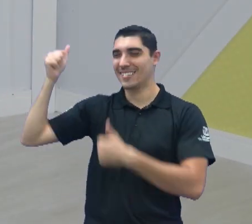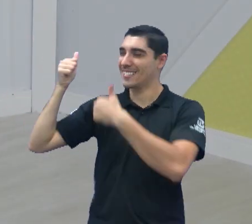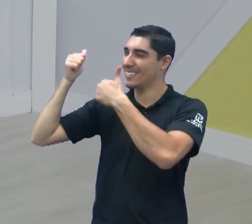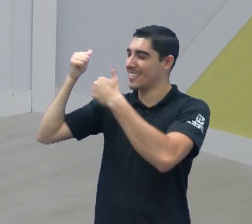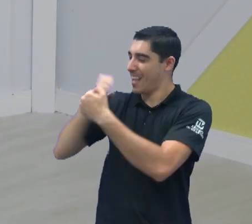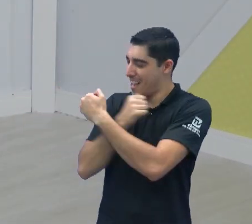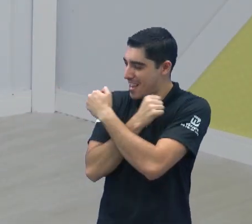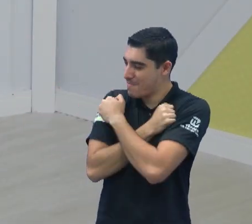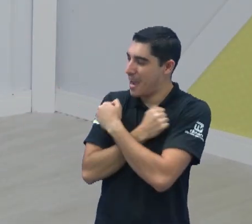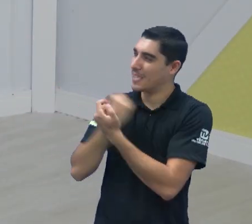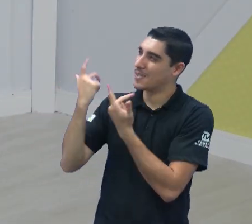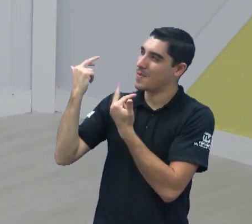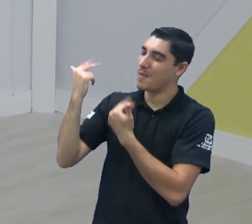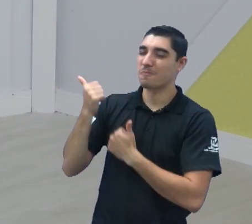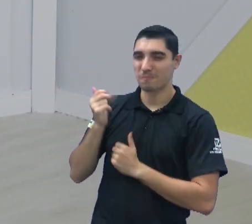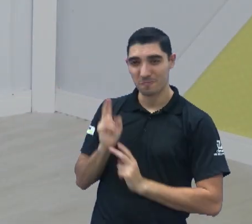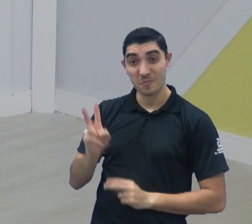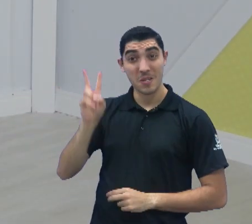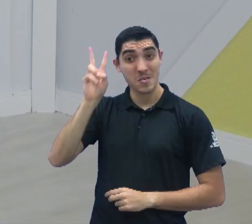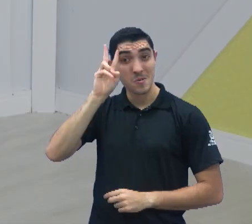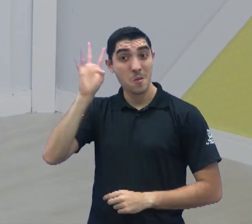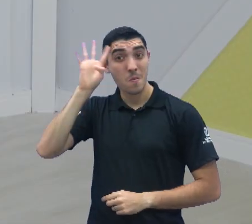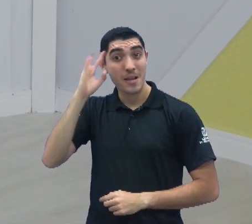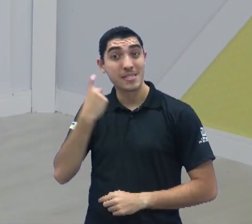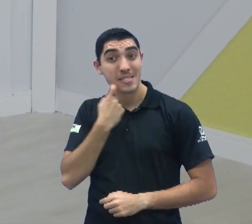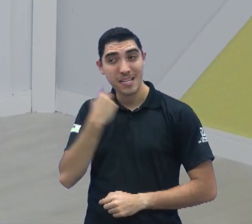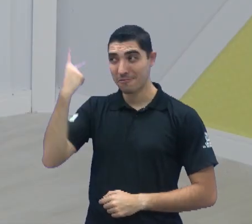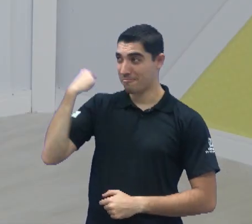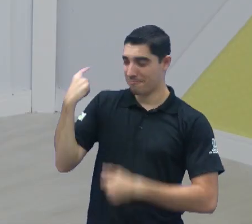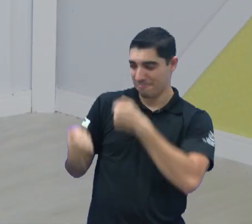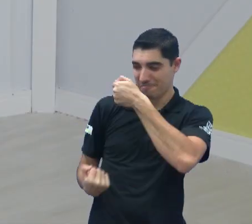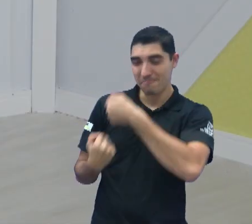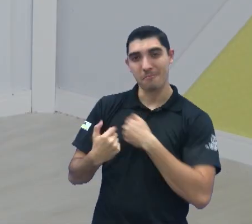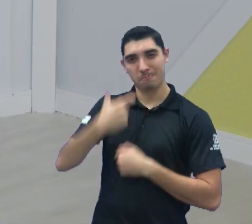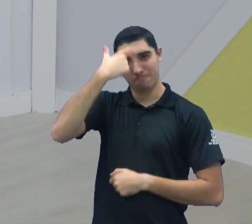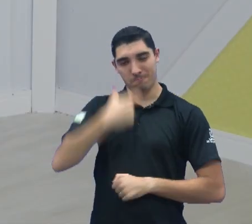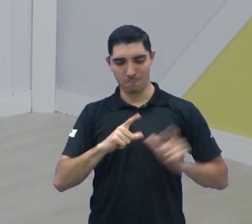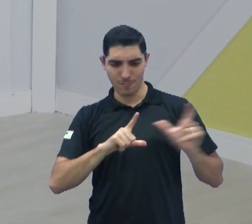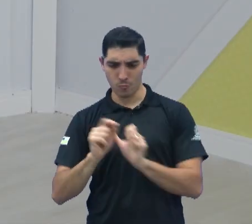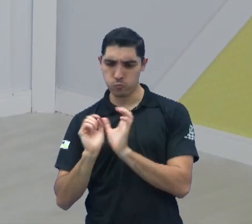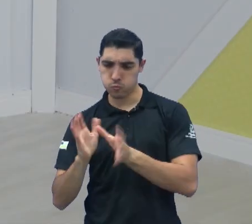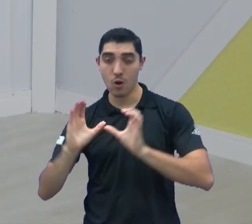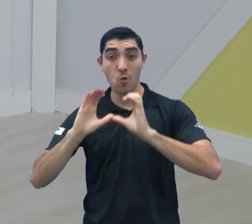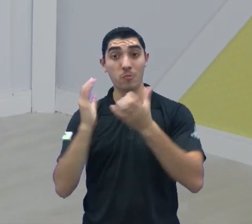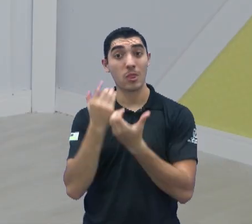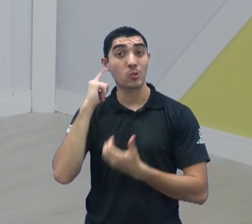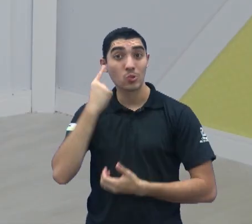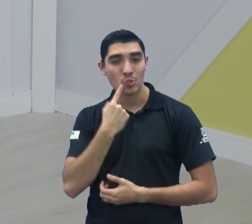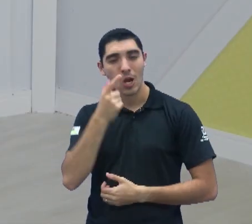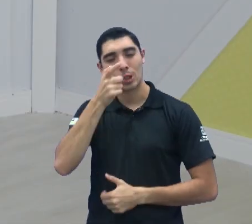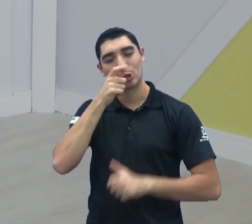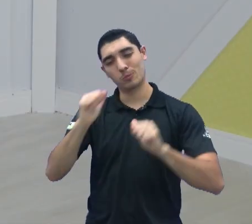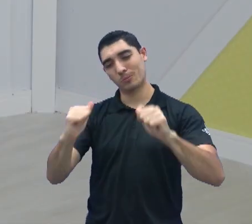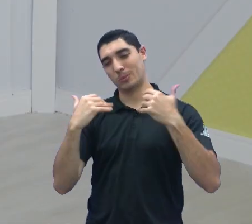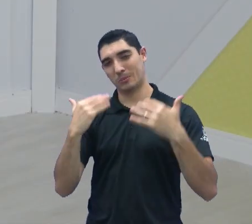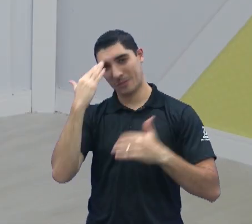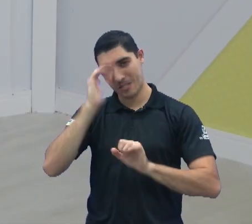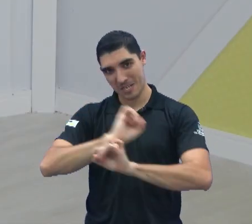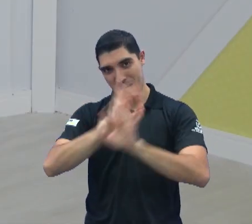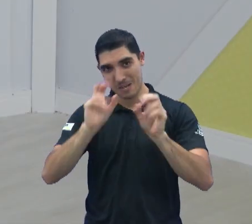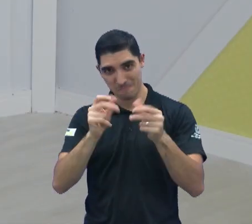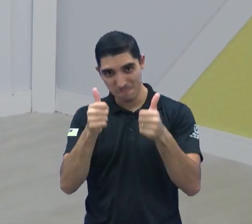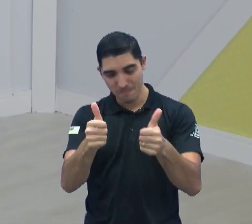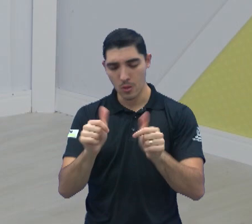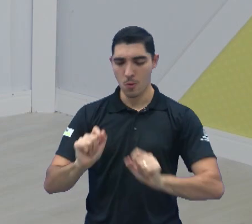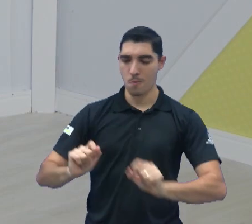soquinho maroto de toda segunda, quarta e sexta, o Luizão, que sempre leva a informação pra comunidade surda que acompanha o nosso Hora, tá certo? Vamos chegando ao final do programa de